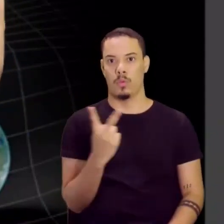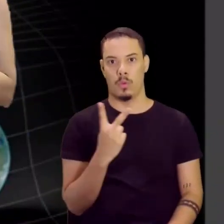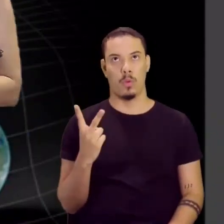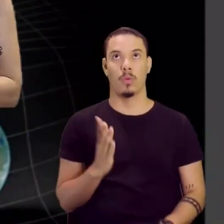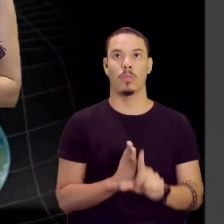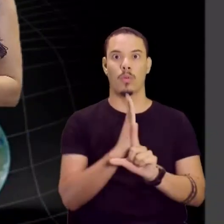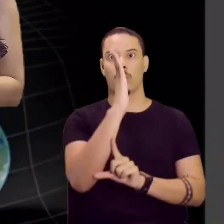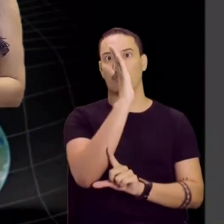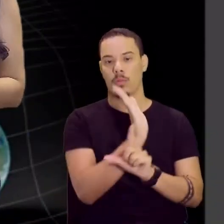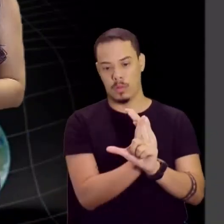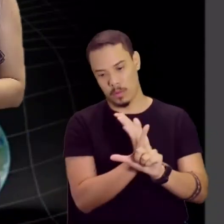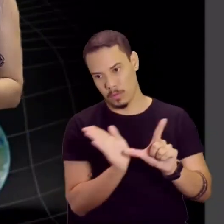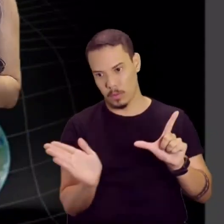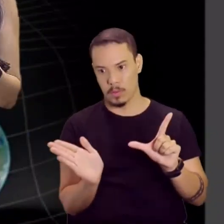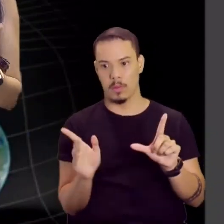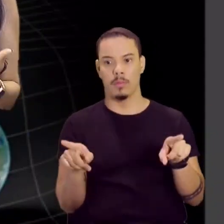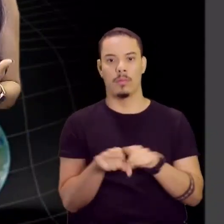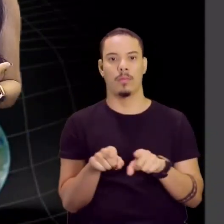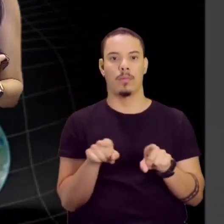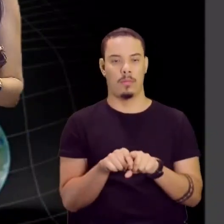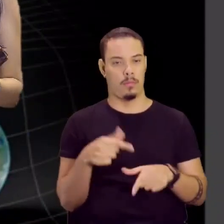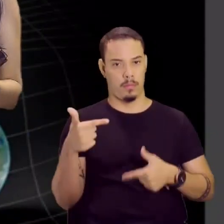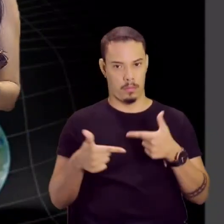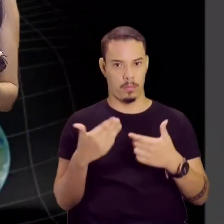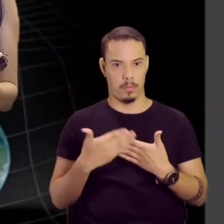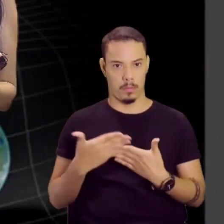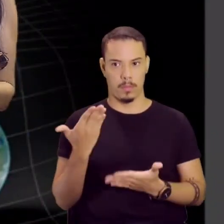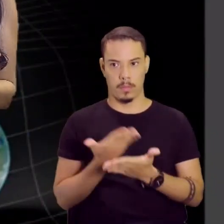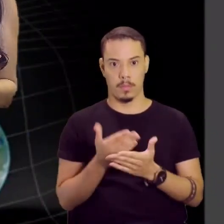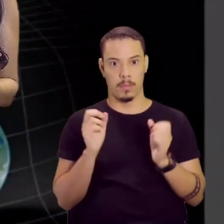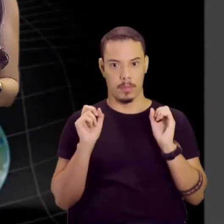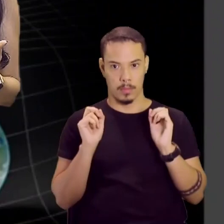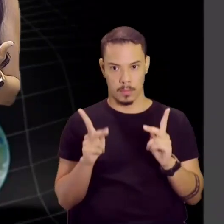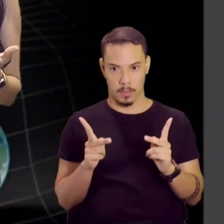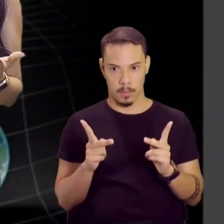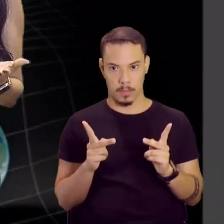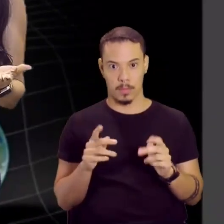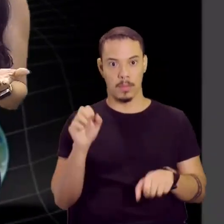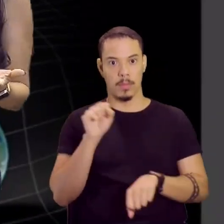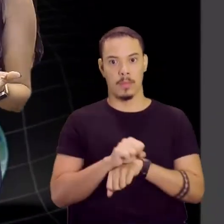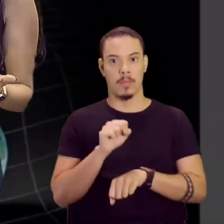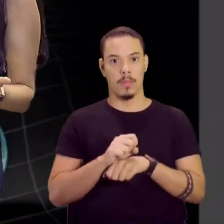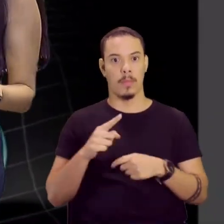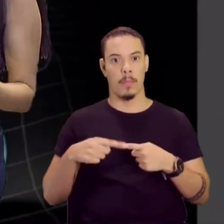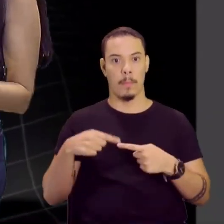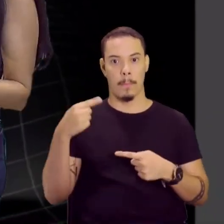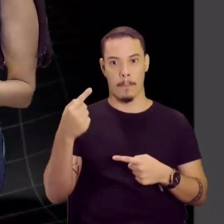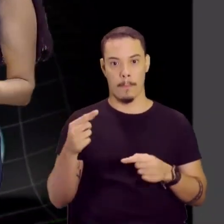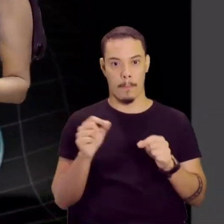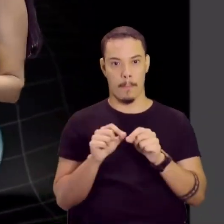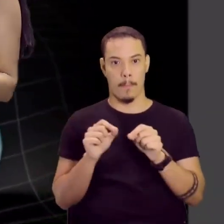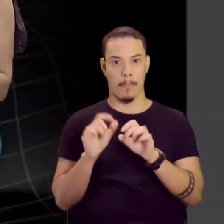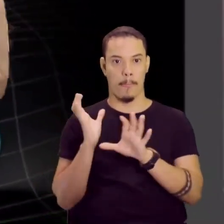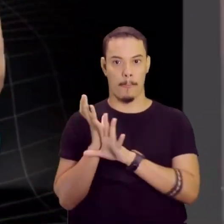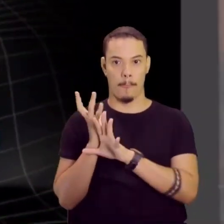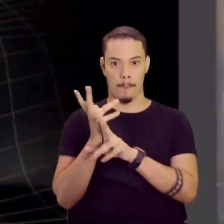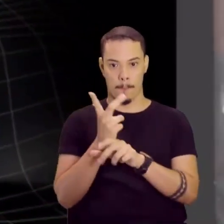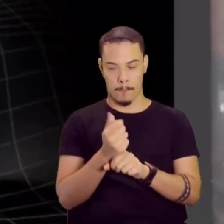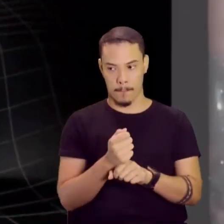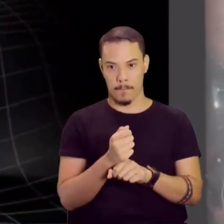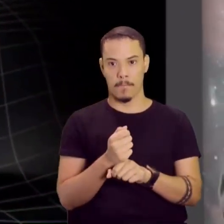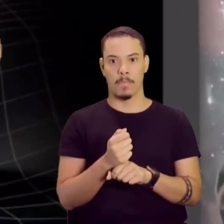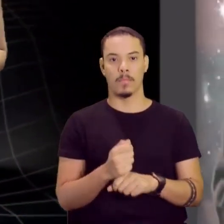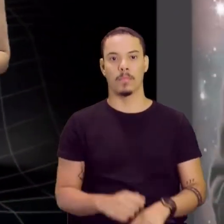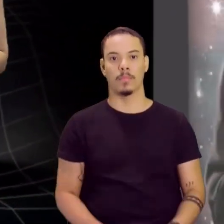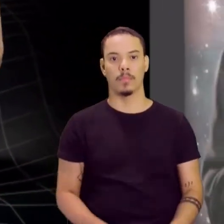horizontal e vertical. Ok, vamos trabalhar também, tá bom, pessoal? Aguardamos vocês para o nosso resumo, né? Isso.